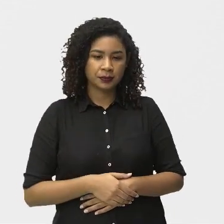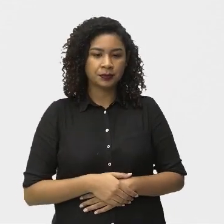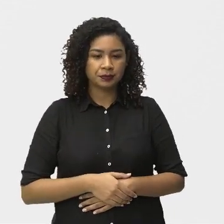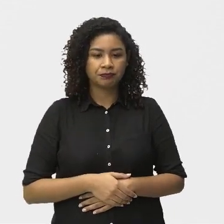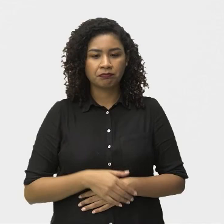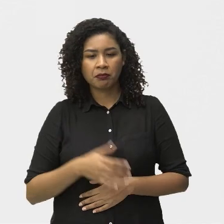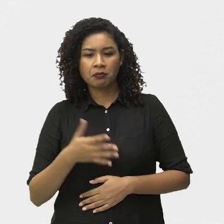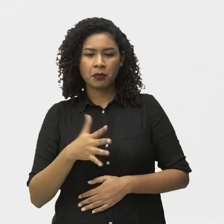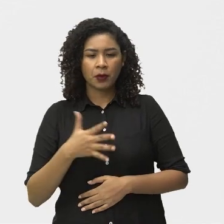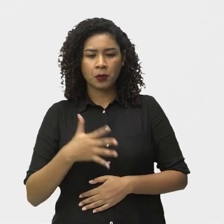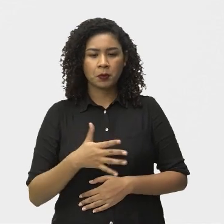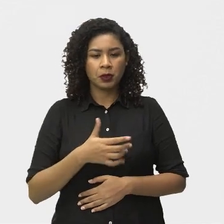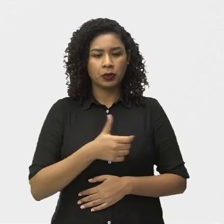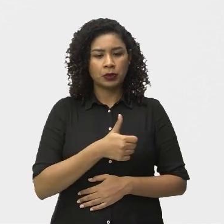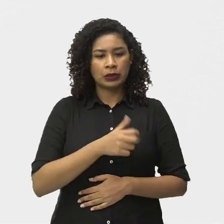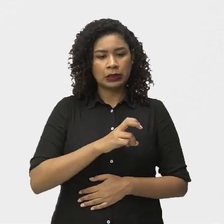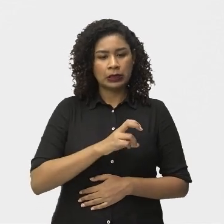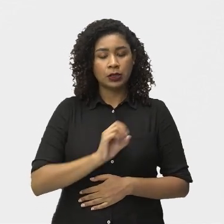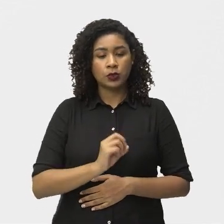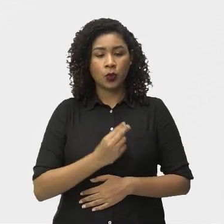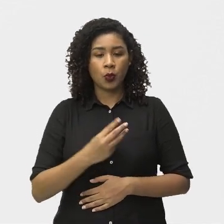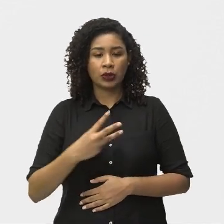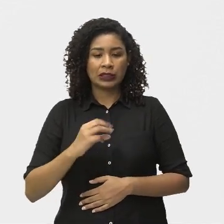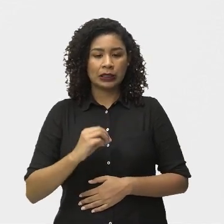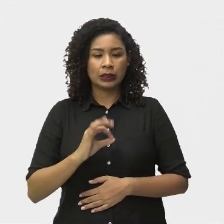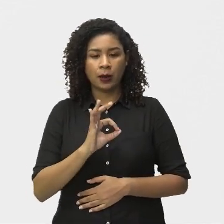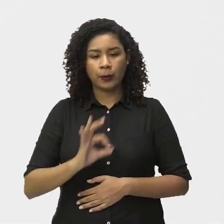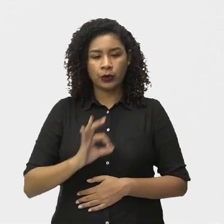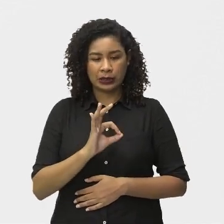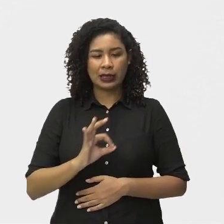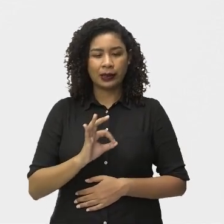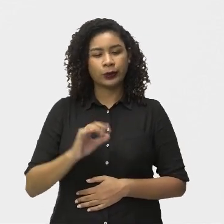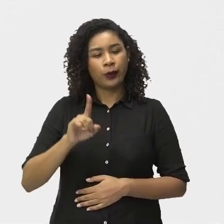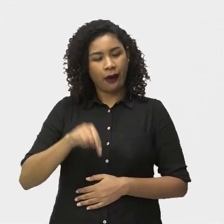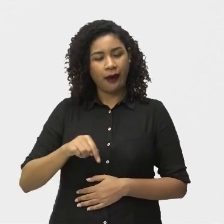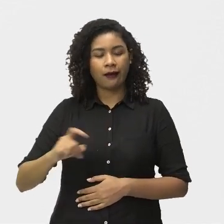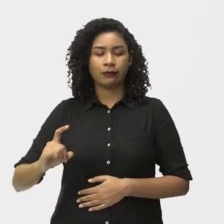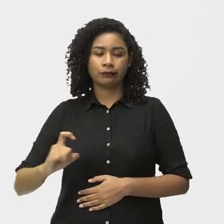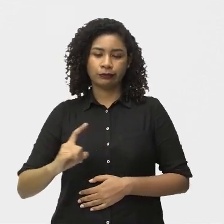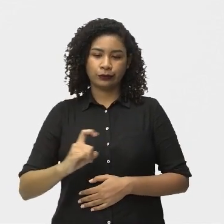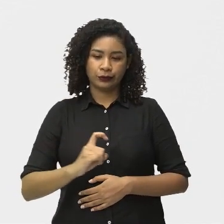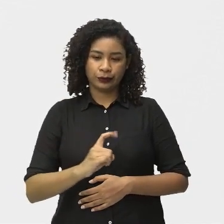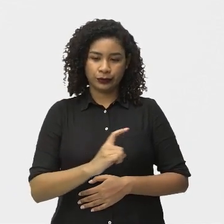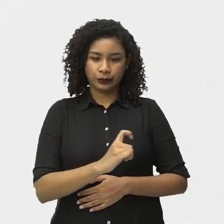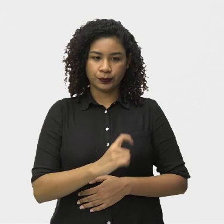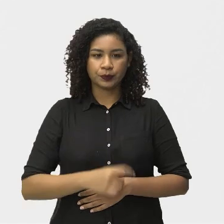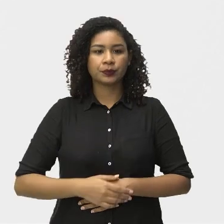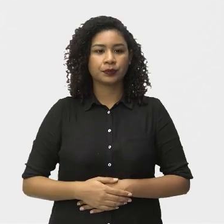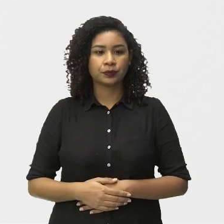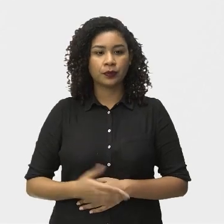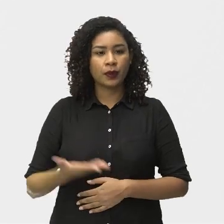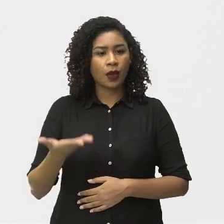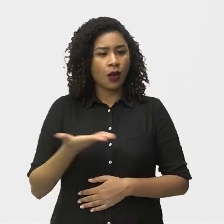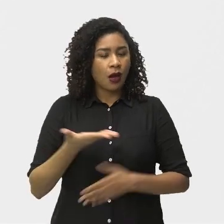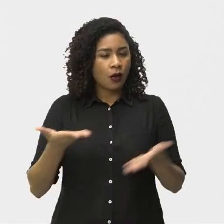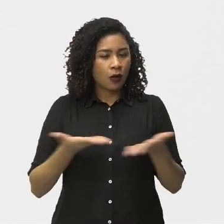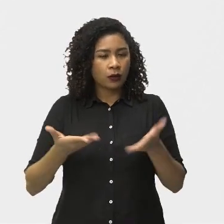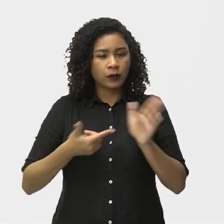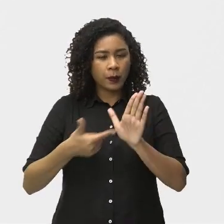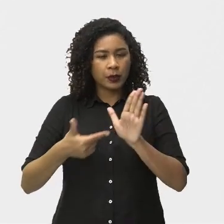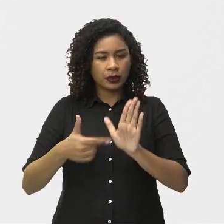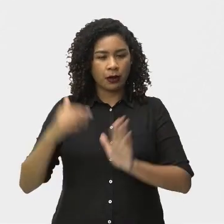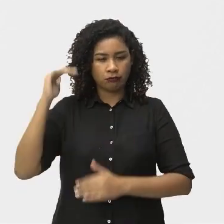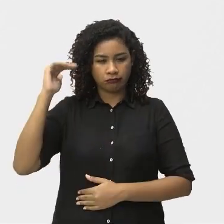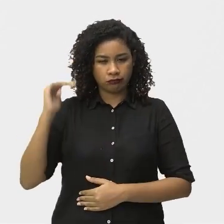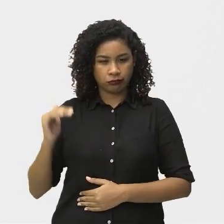30% do esperma, certo? Então essa aí é a resposta da nossa letra B. Vamos voltar rapidinho lá nas alternativas, só para a gente comentar as outras. Então olha